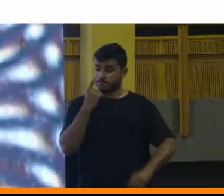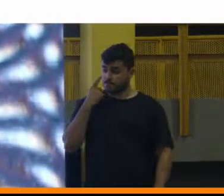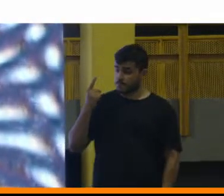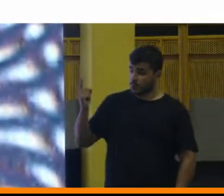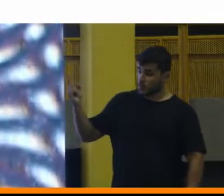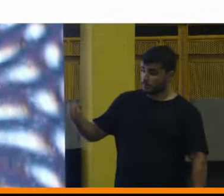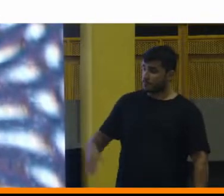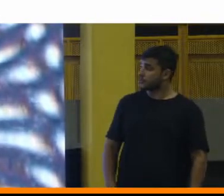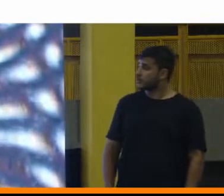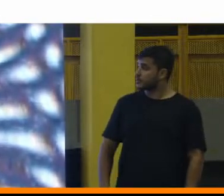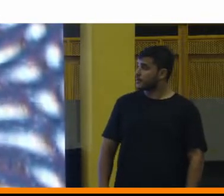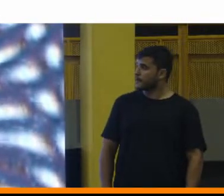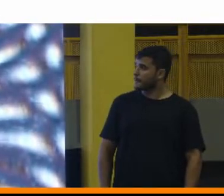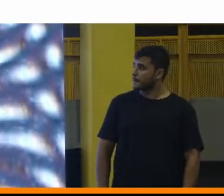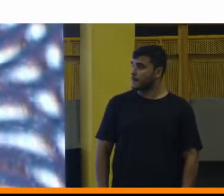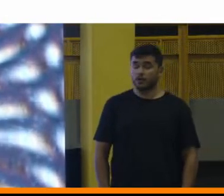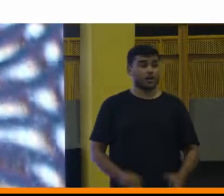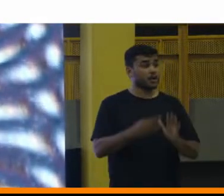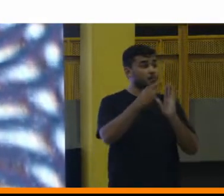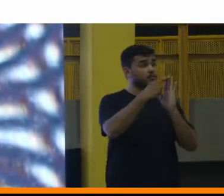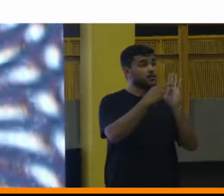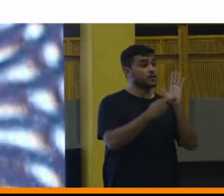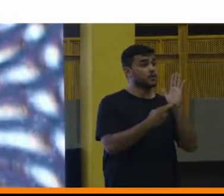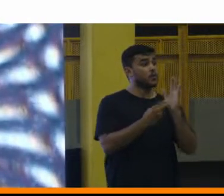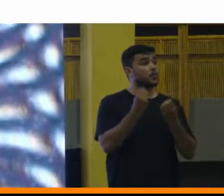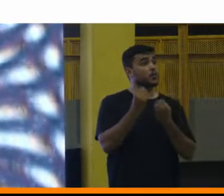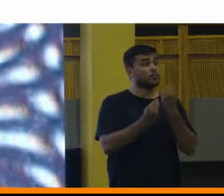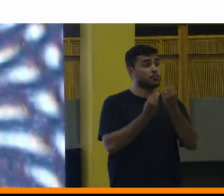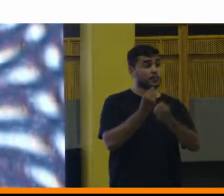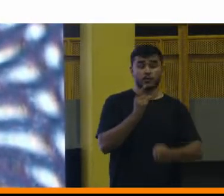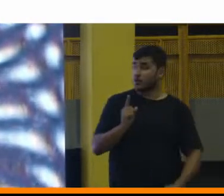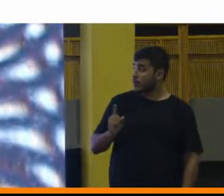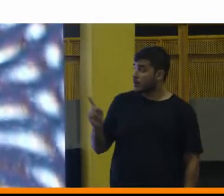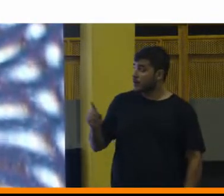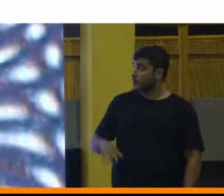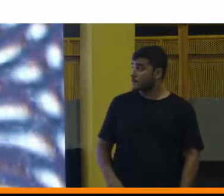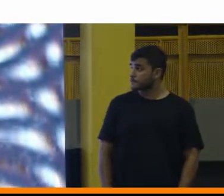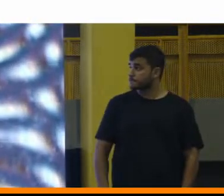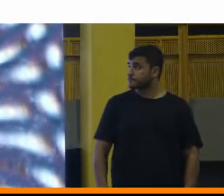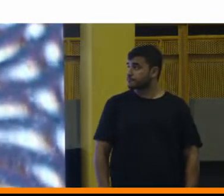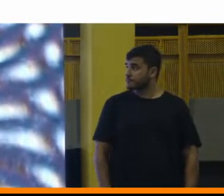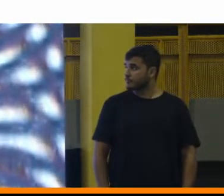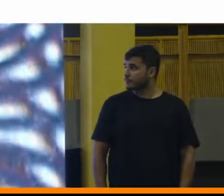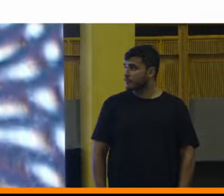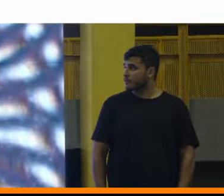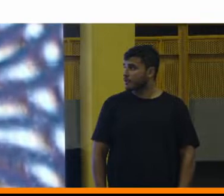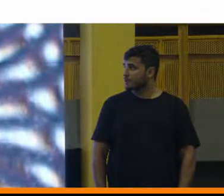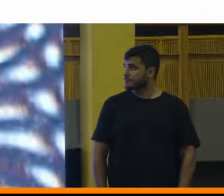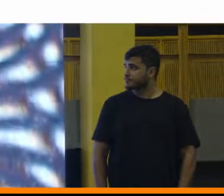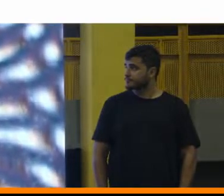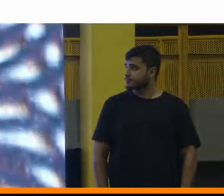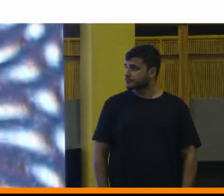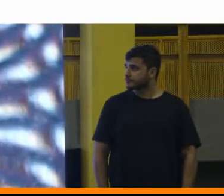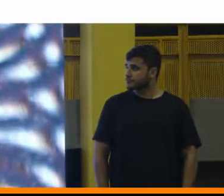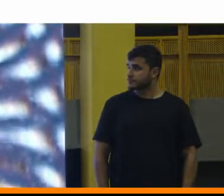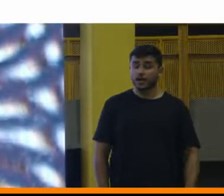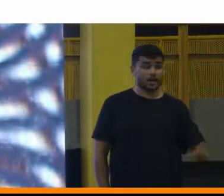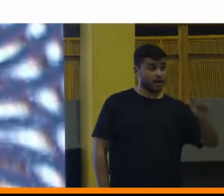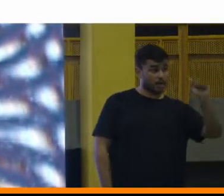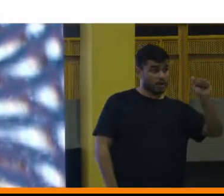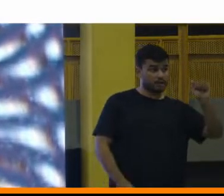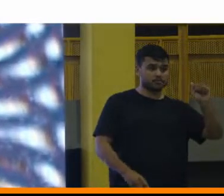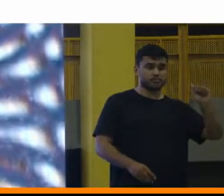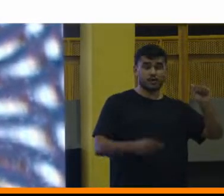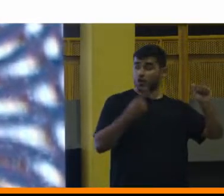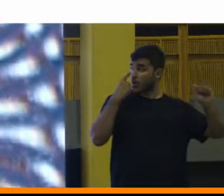Então o valor da aceleração é inversamente proporcional, aqui o inverso, 1 sobre